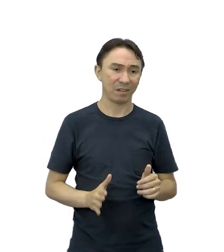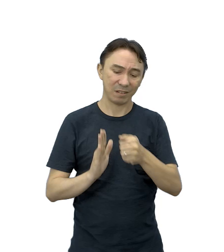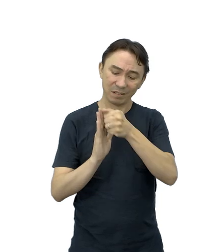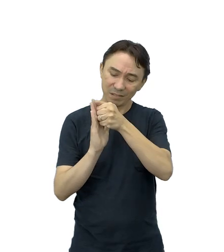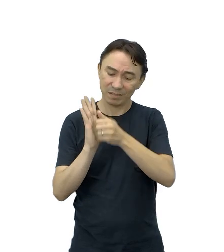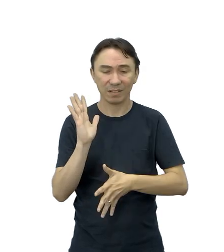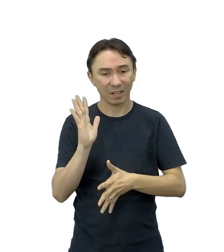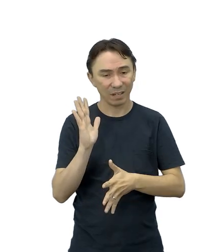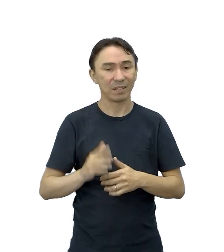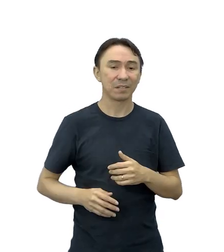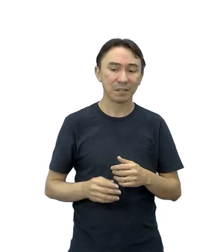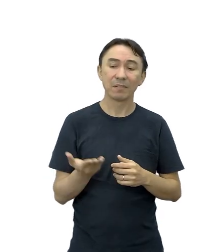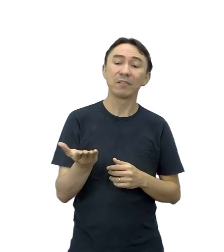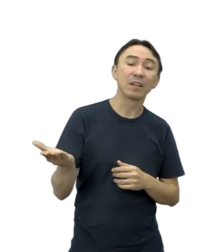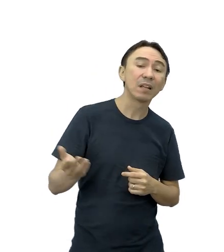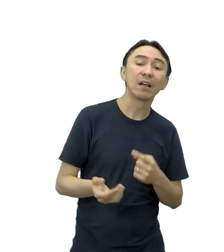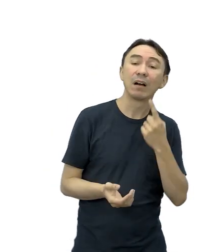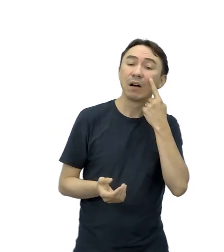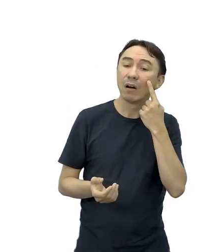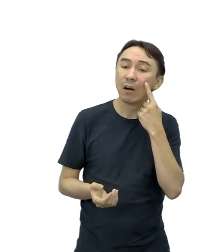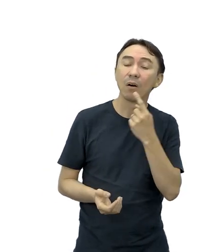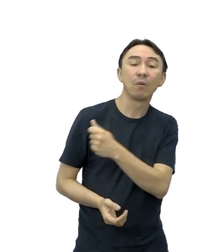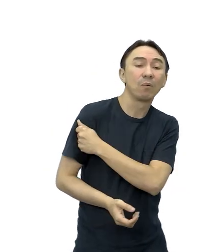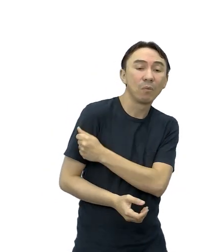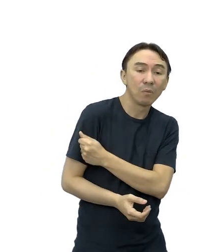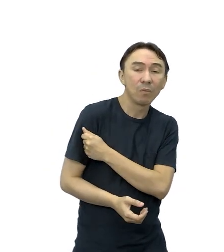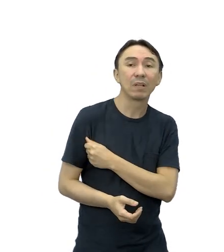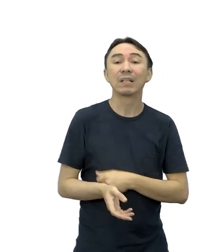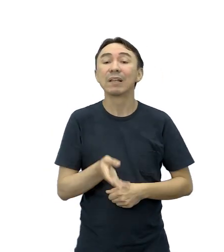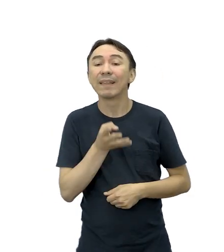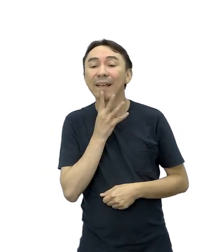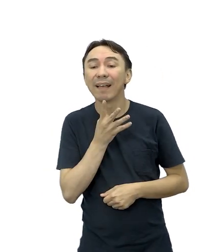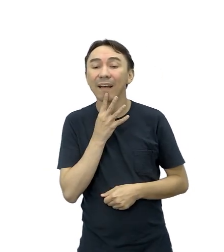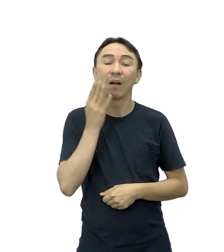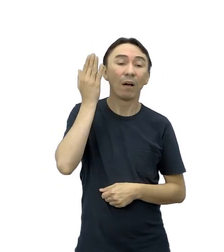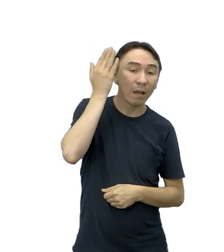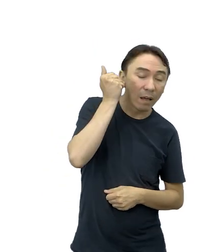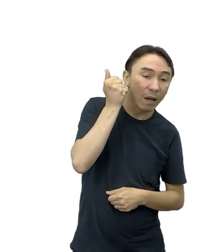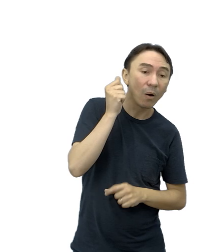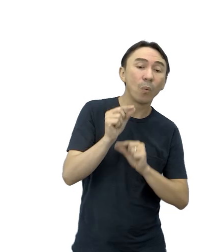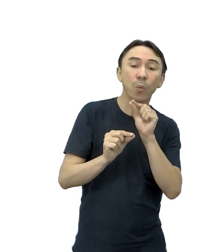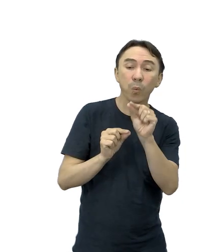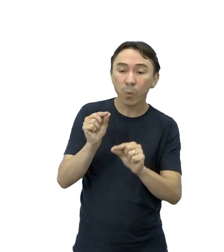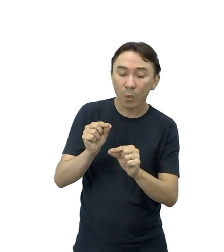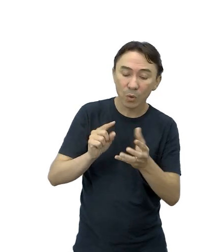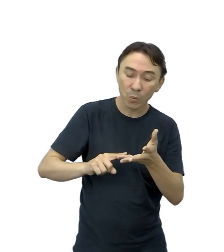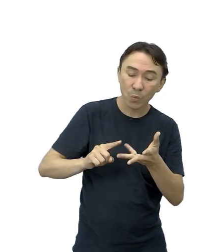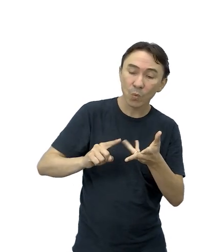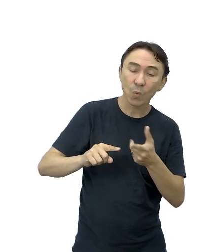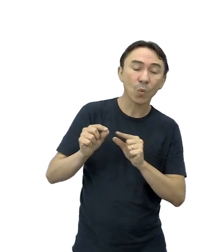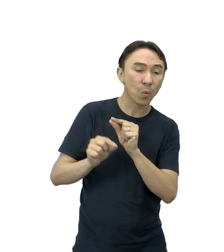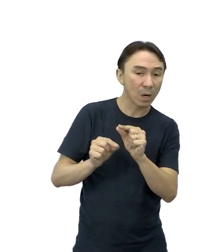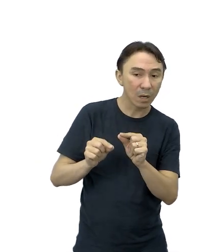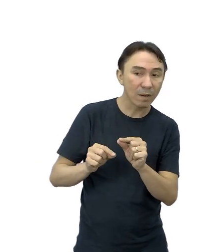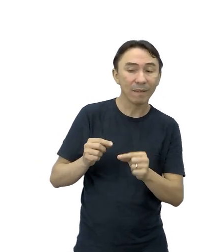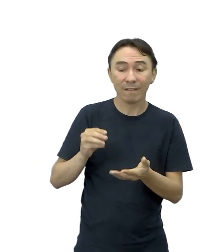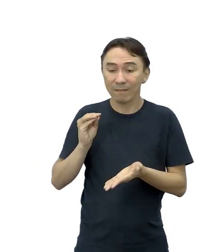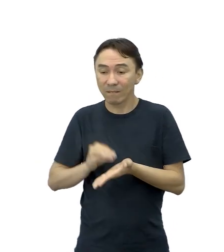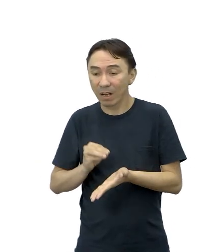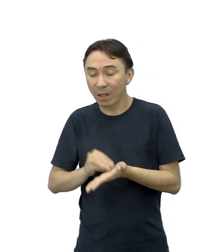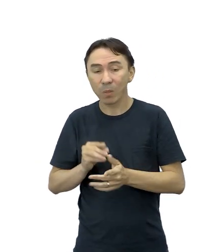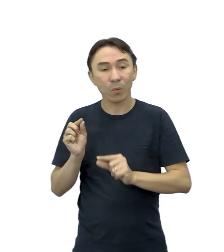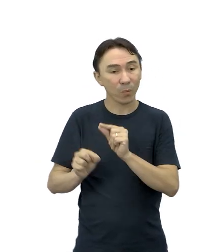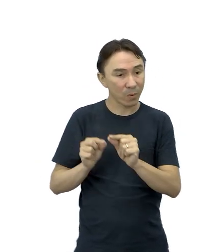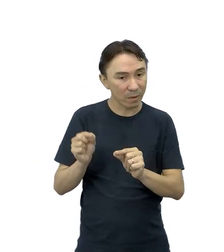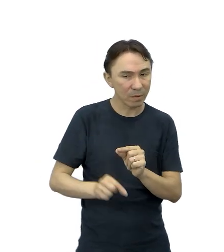os conhecimentos prévios dos estudantes, onde eles podem também ali manifestar, como nós dizemos, ter voz e vez, né, para